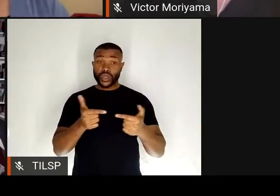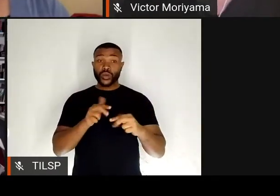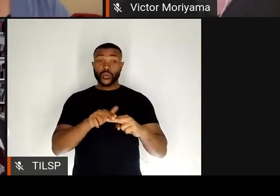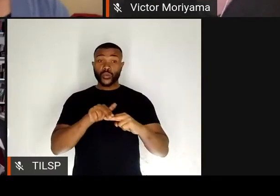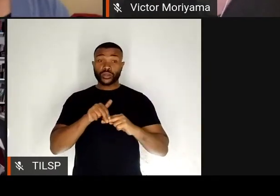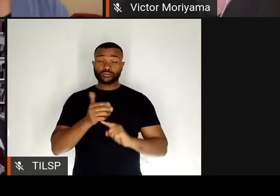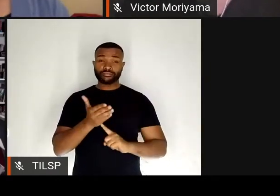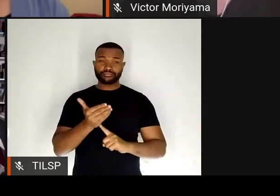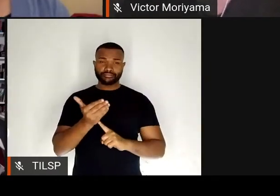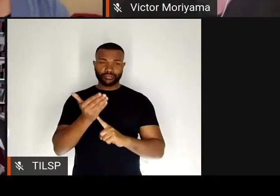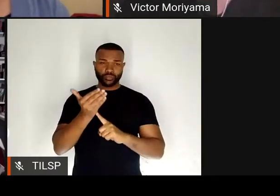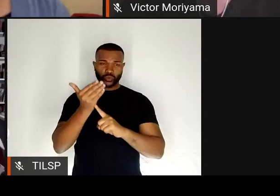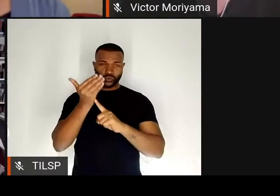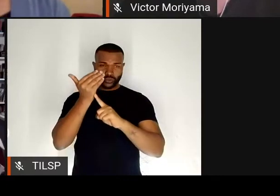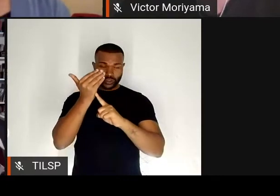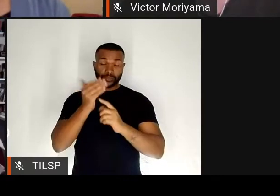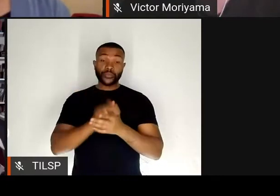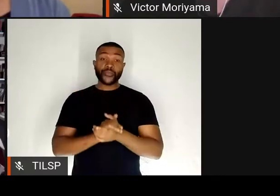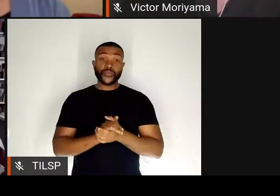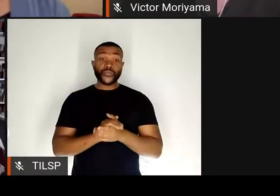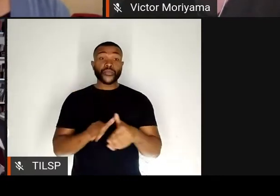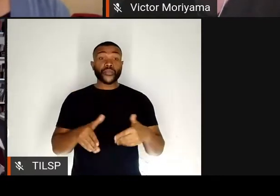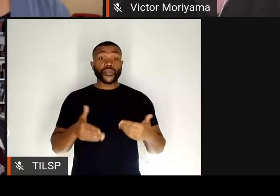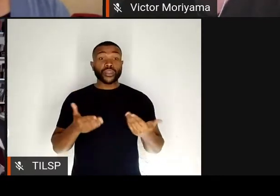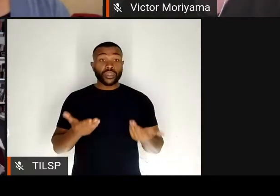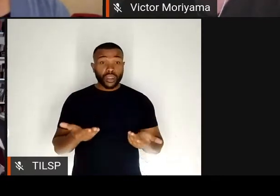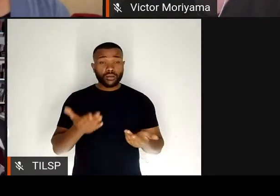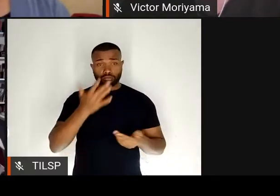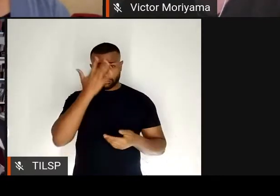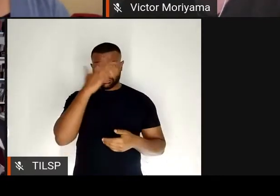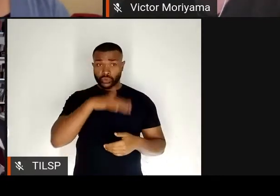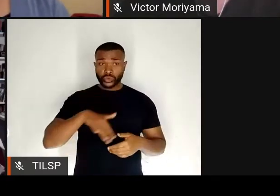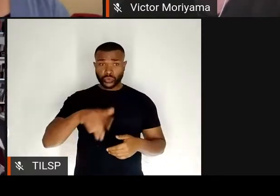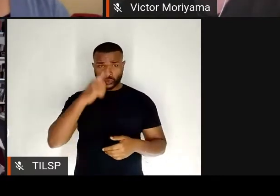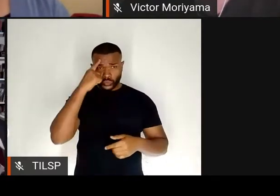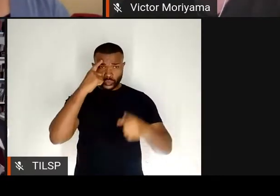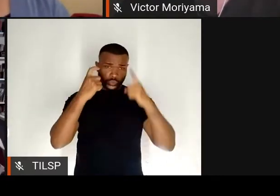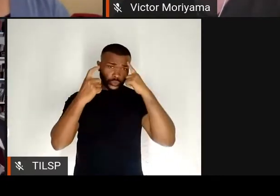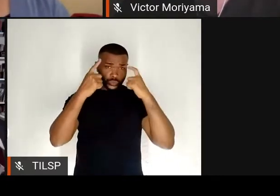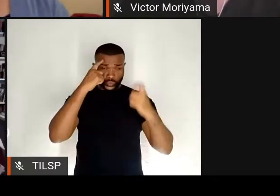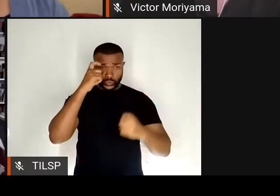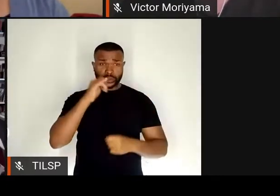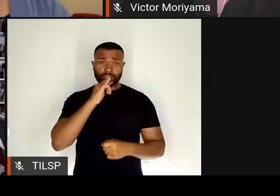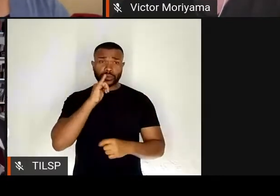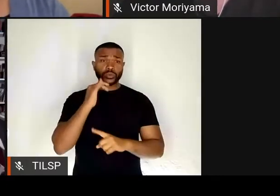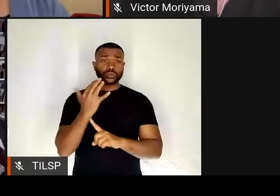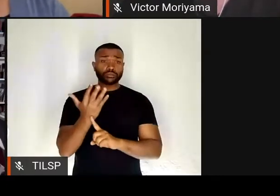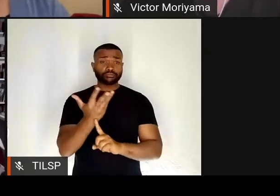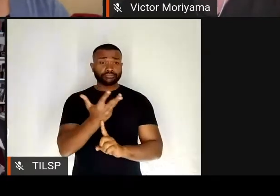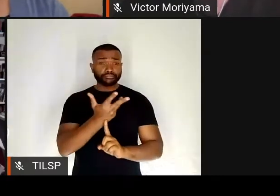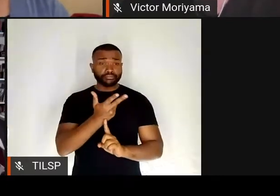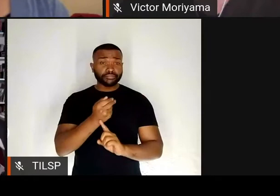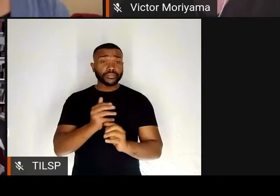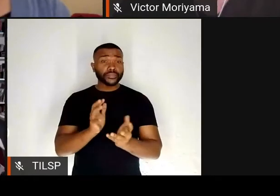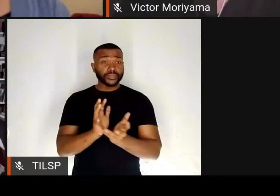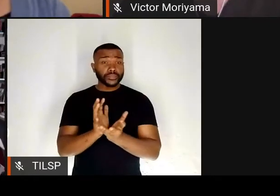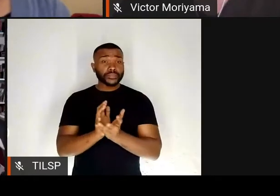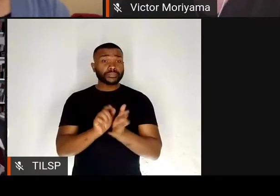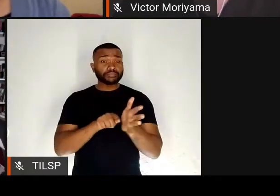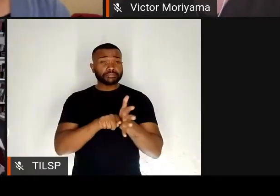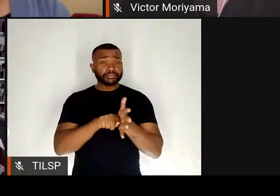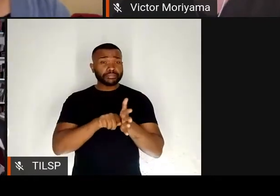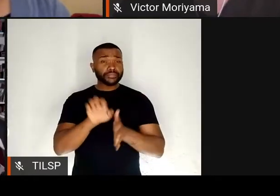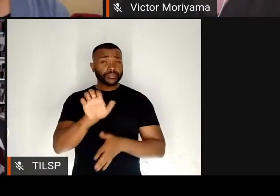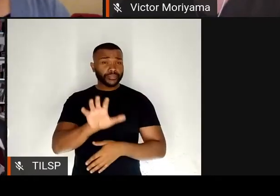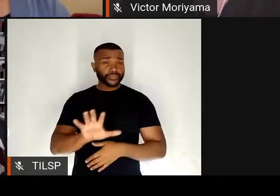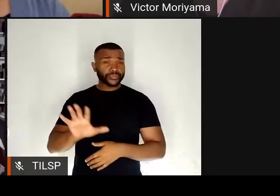tecnologia, né? Então, muitos autores colocam que artistas e intelectuais de esquerda europeus passaram